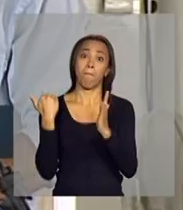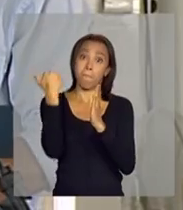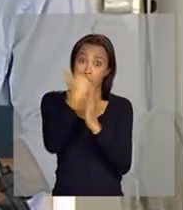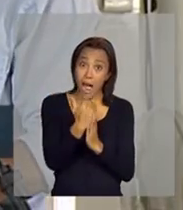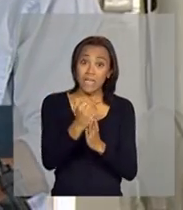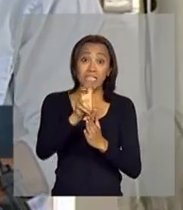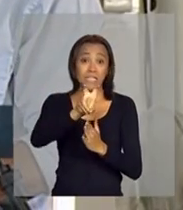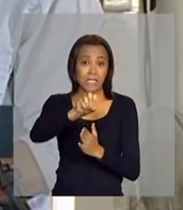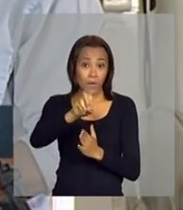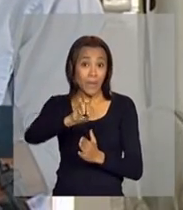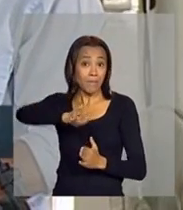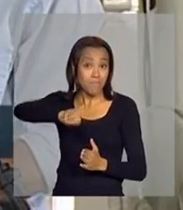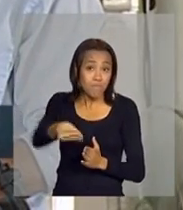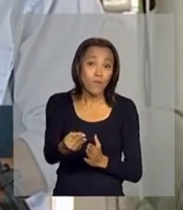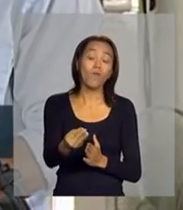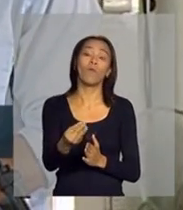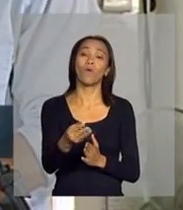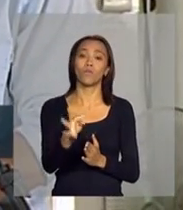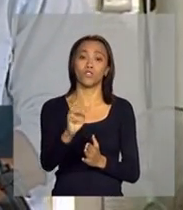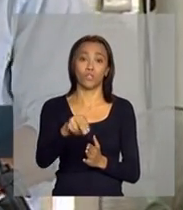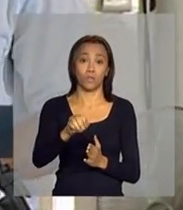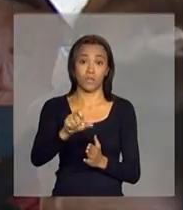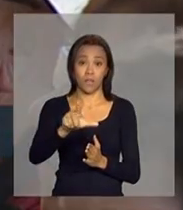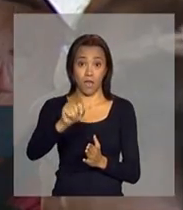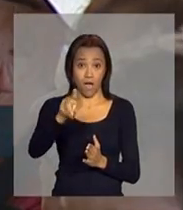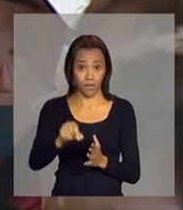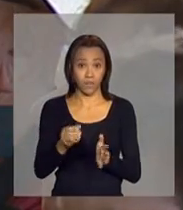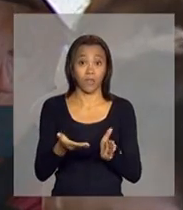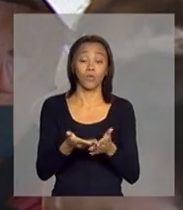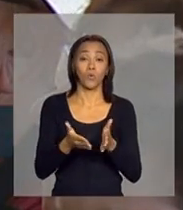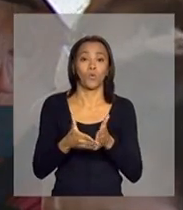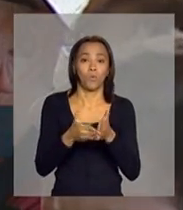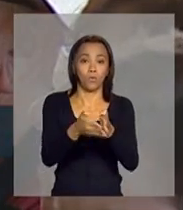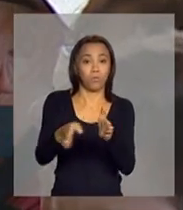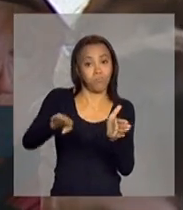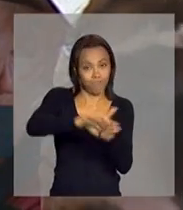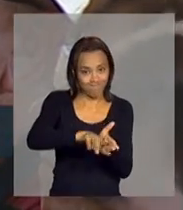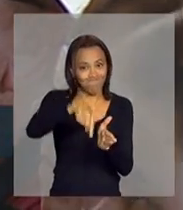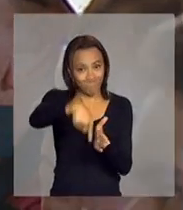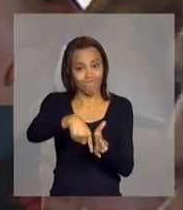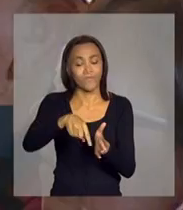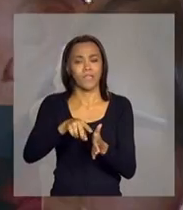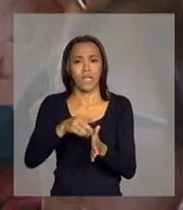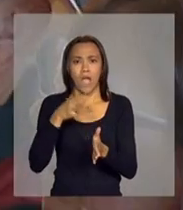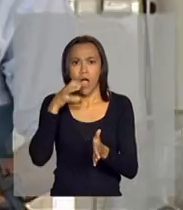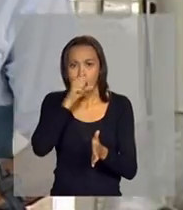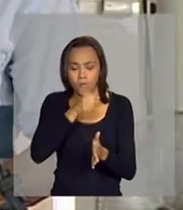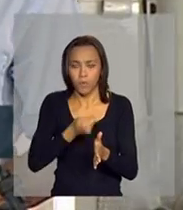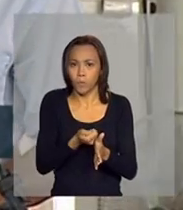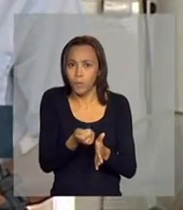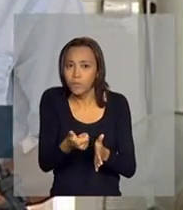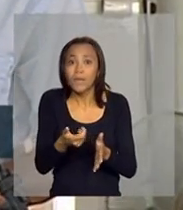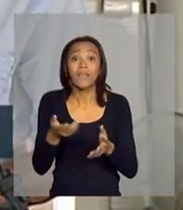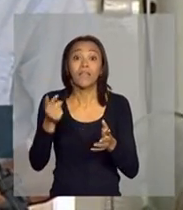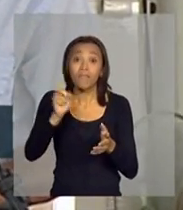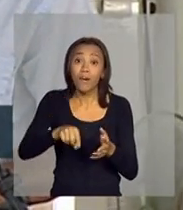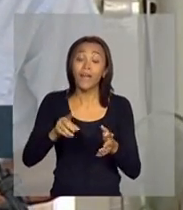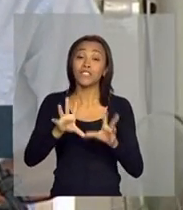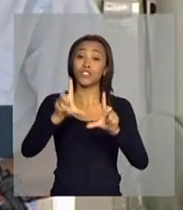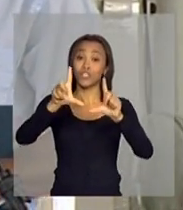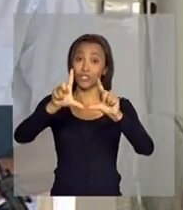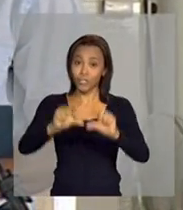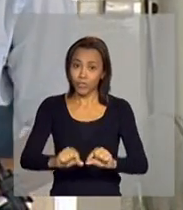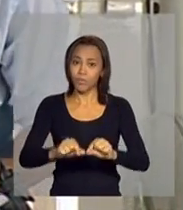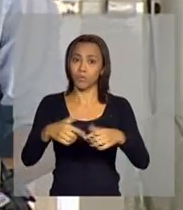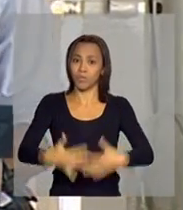de toneladas movimentados no porto de Paranaguá. Eficiência, agilidade, que representa uma diminuição no custo